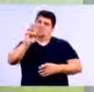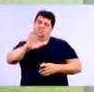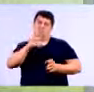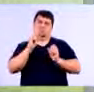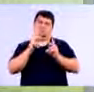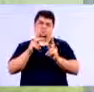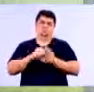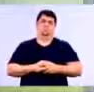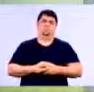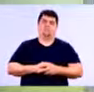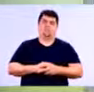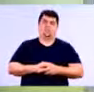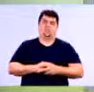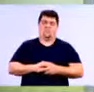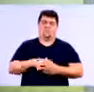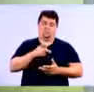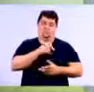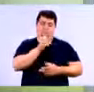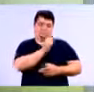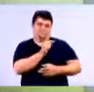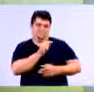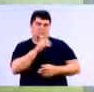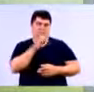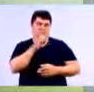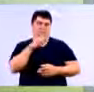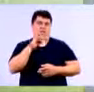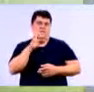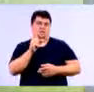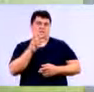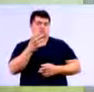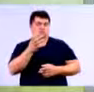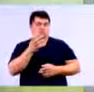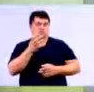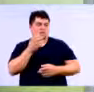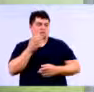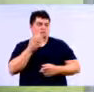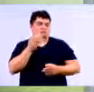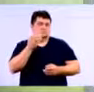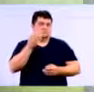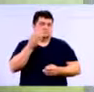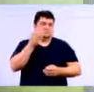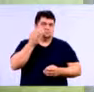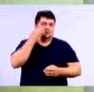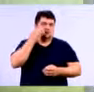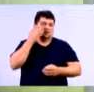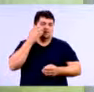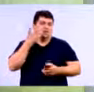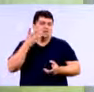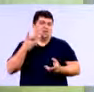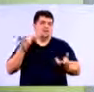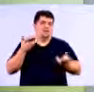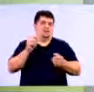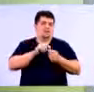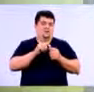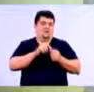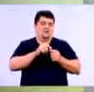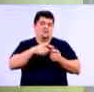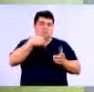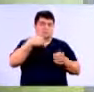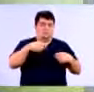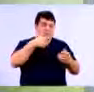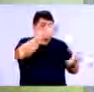média. A Denise, ela quer fazer um tratamento, foi ao salão e custa